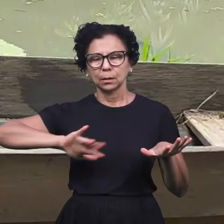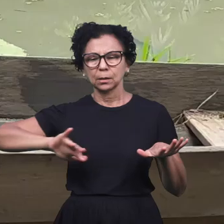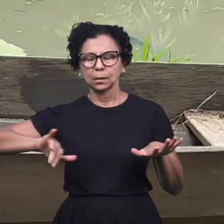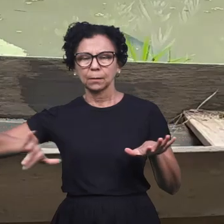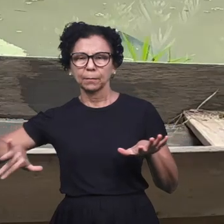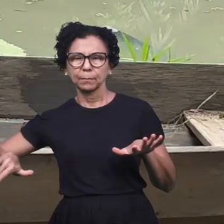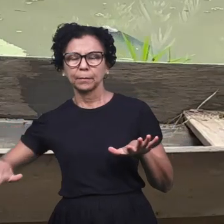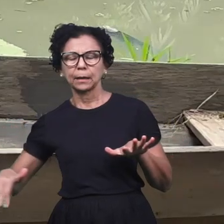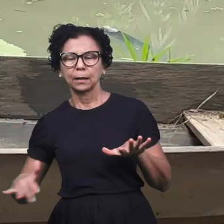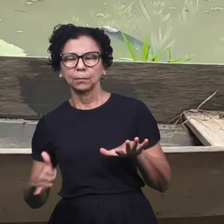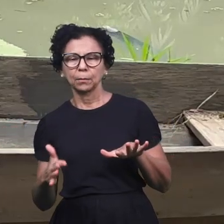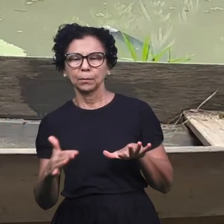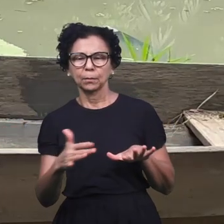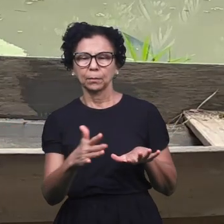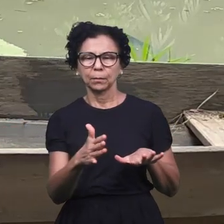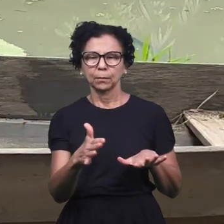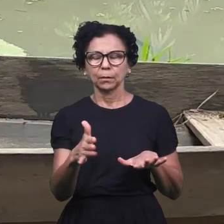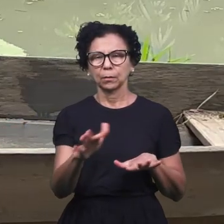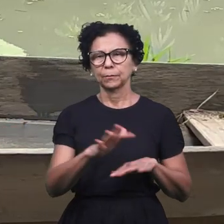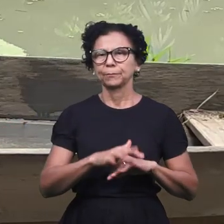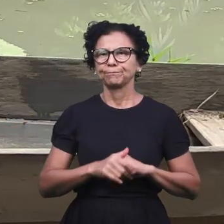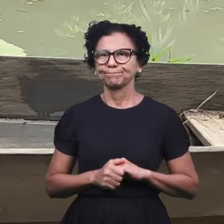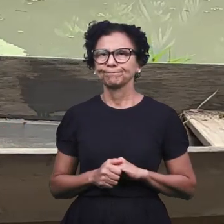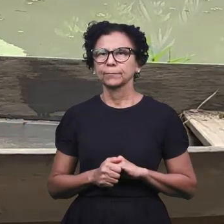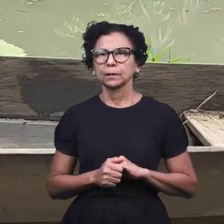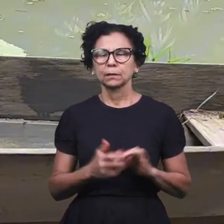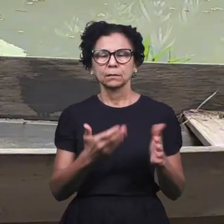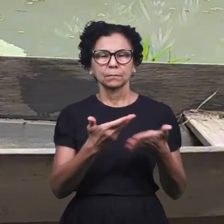excessiva, ao nascerem, os quelônios se